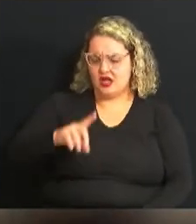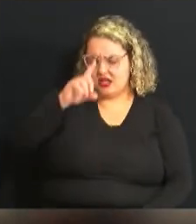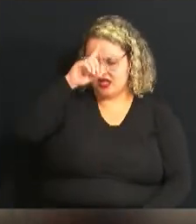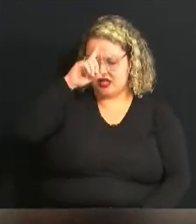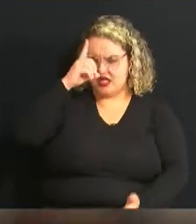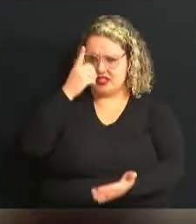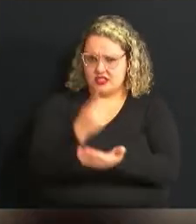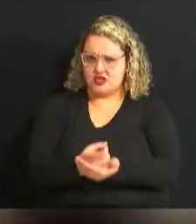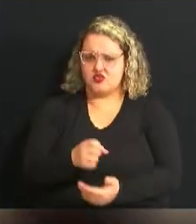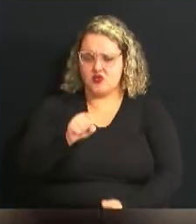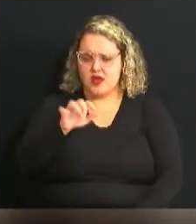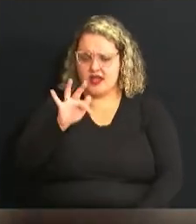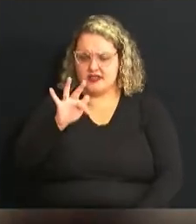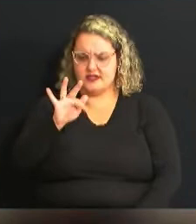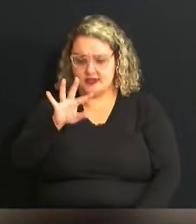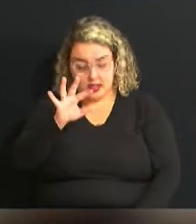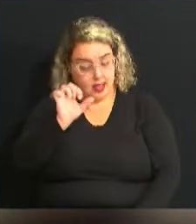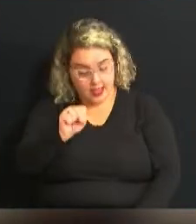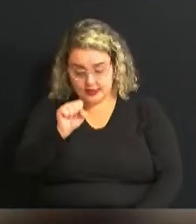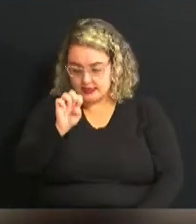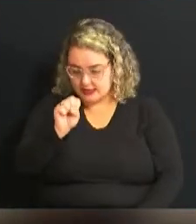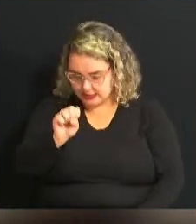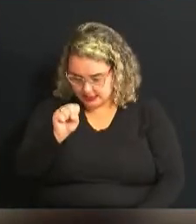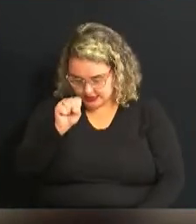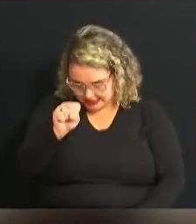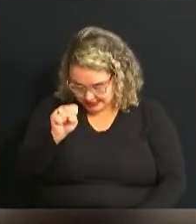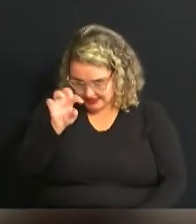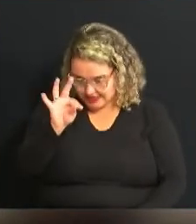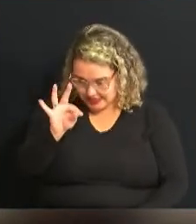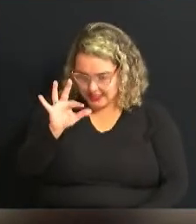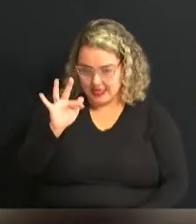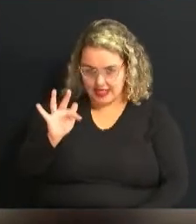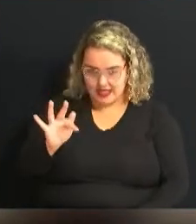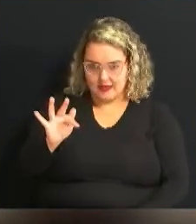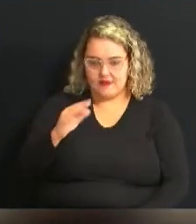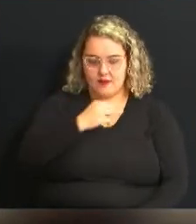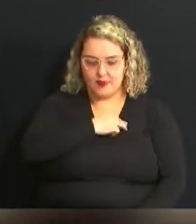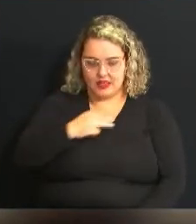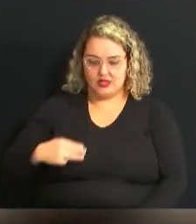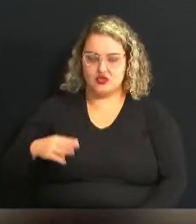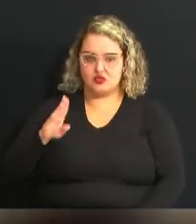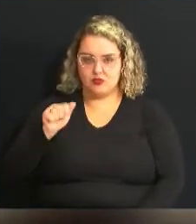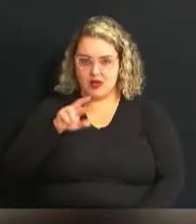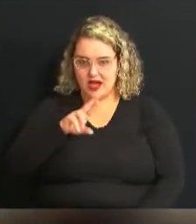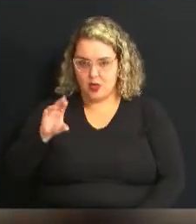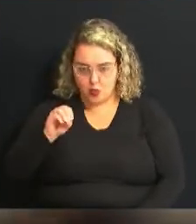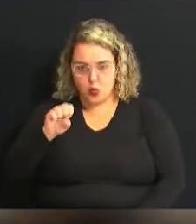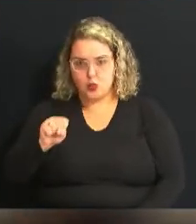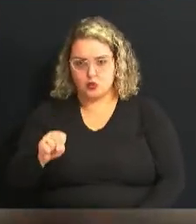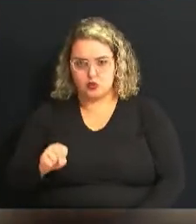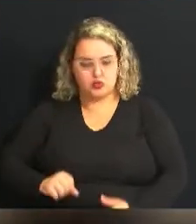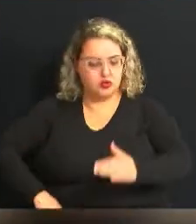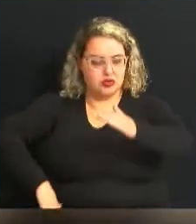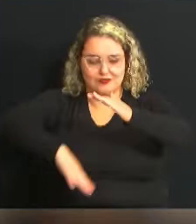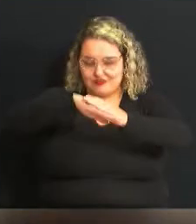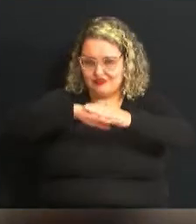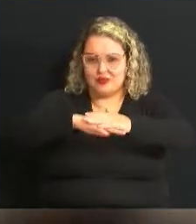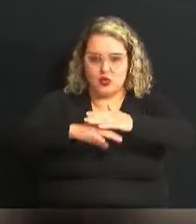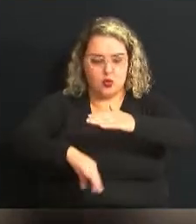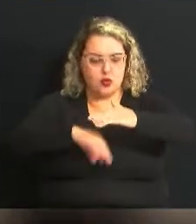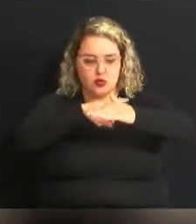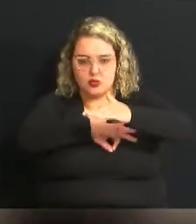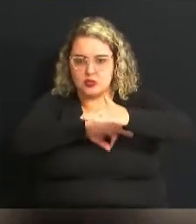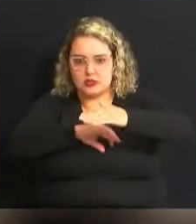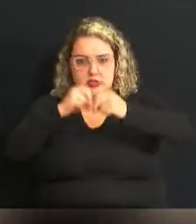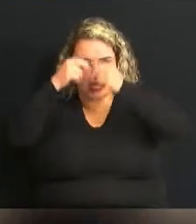Barroso, que suspendeu o piso nacional da enfermagem, né? Repudiar essa decisão